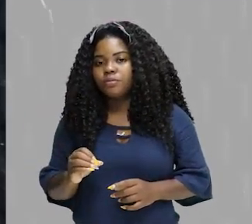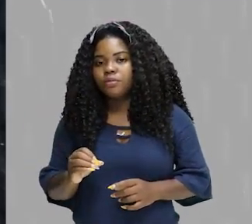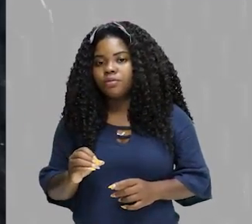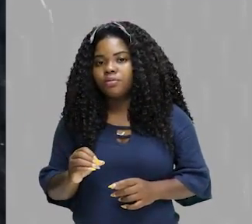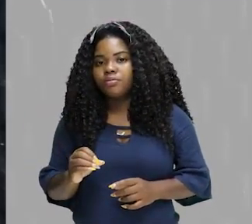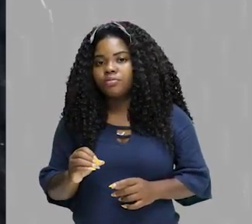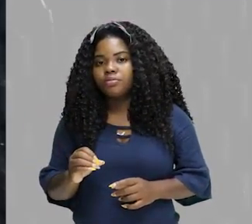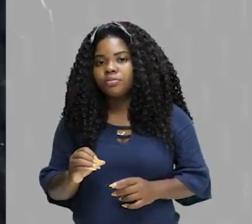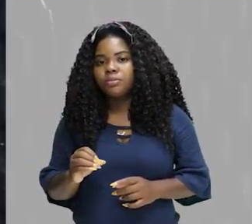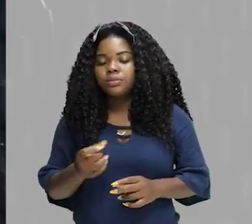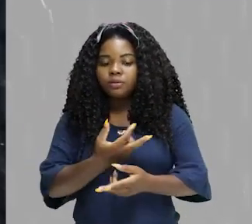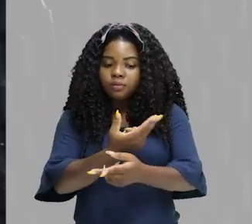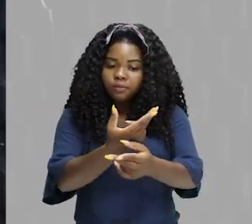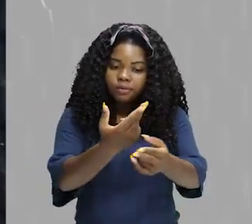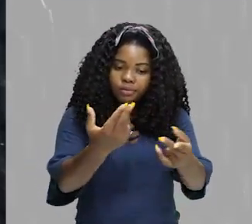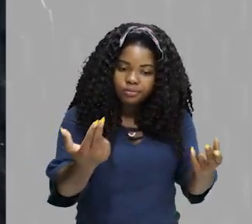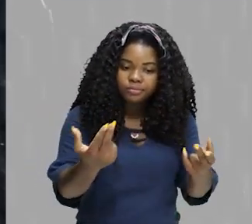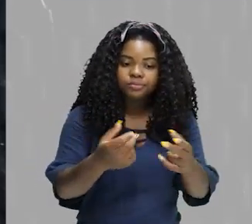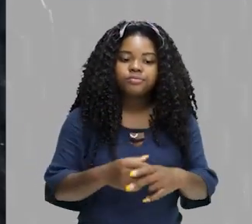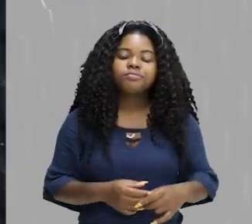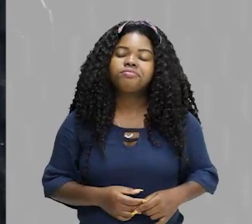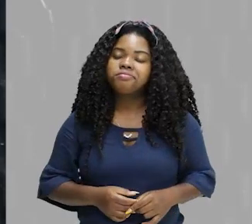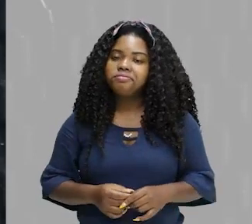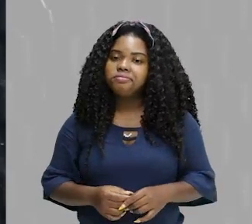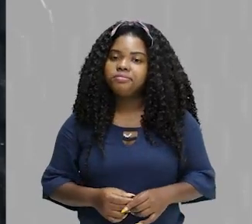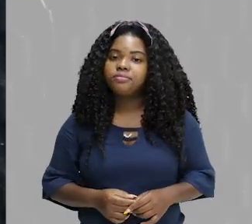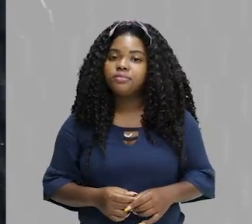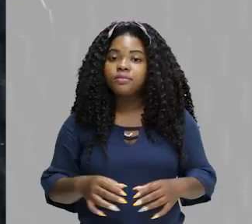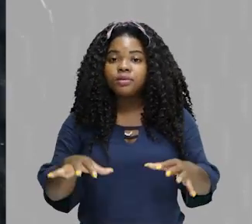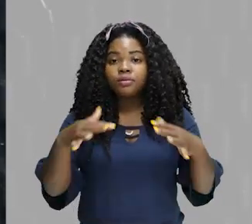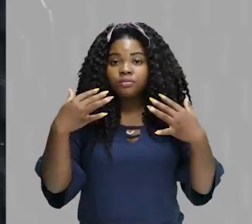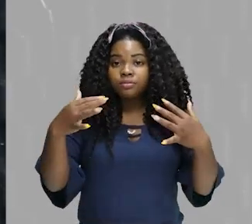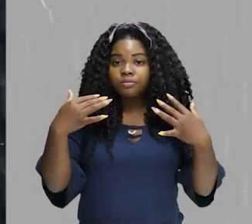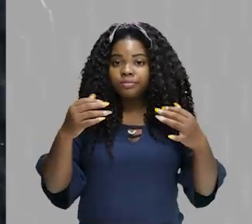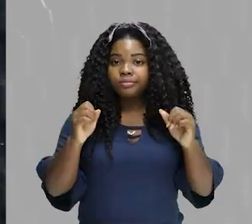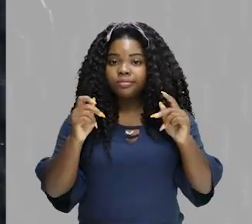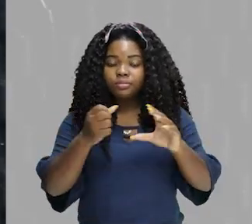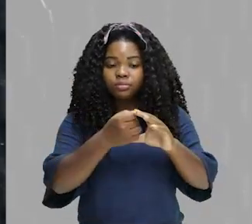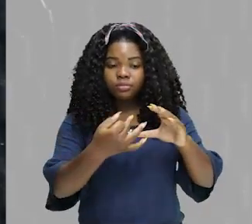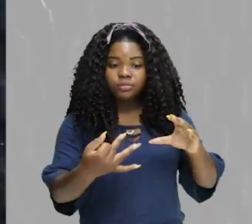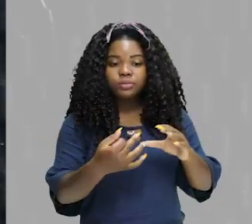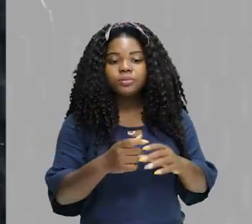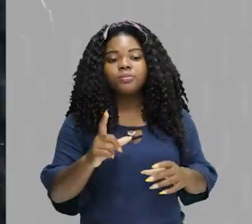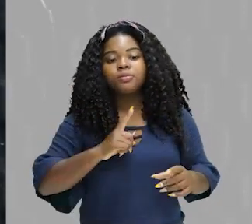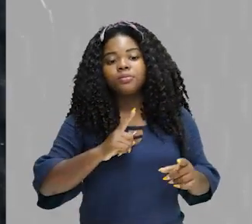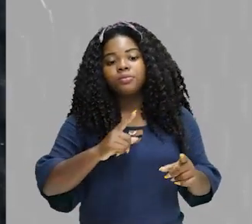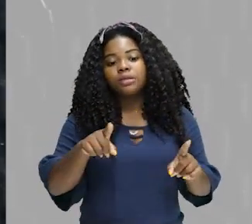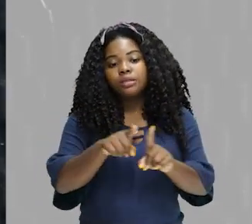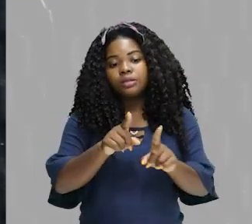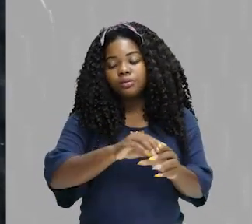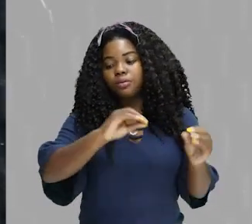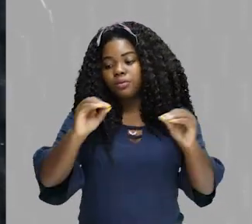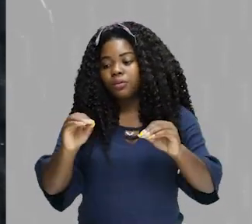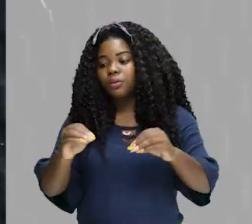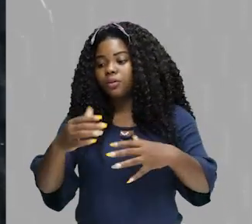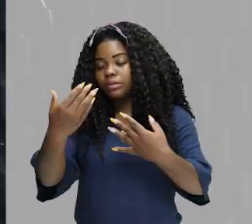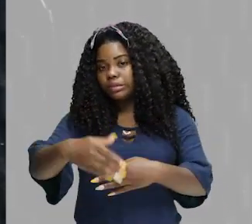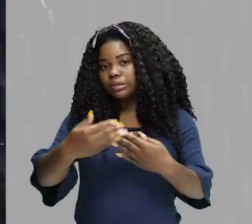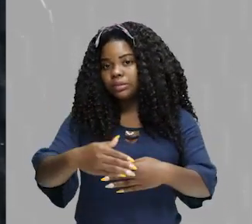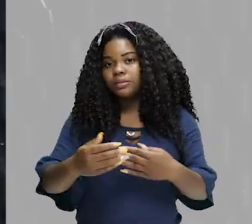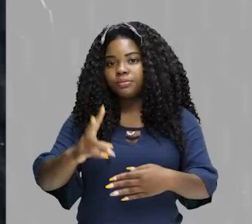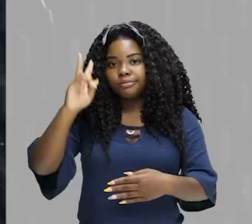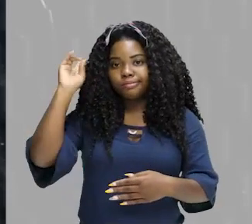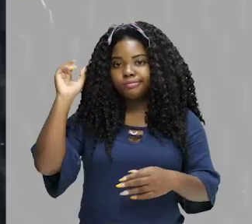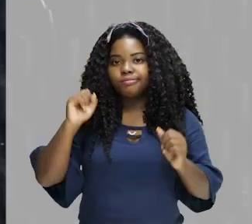nervuras peninérvias, certo? Então, fique atento a essas características, porque geralmente cai como pegadinha nas provas, nas